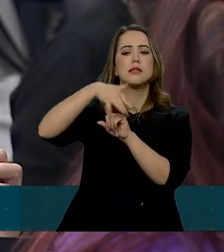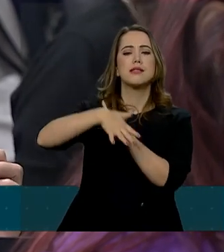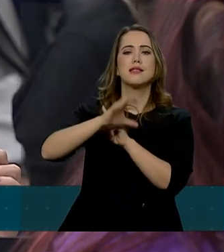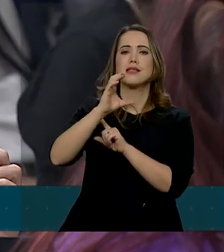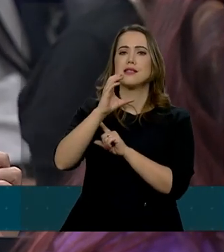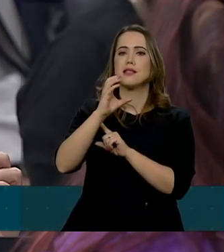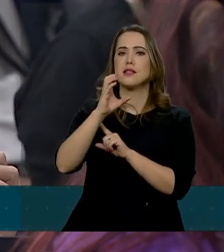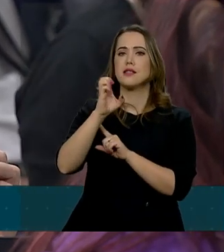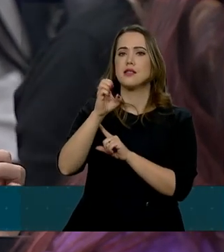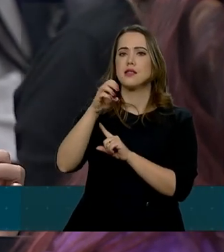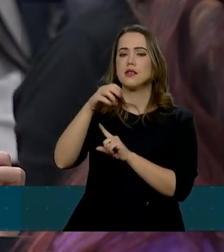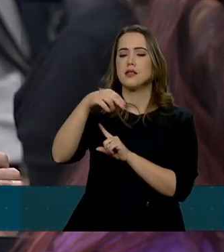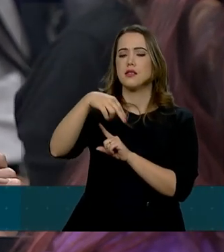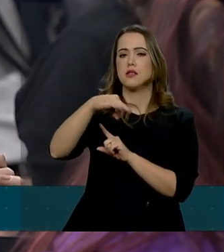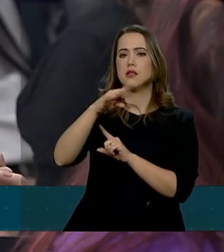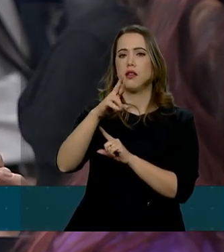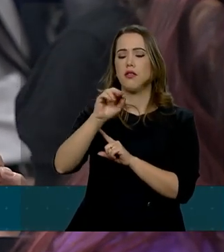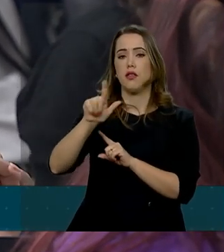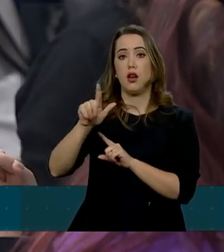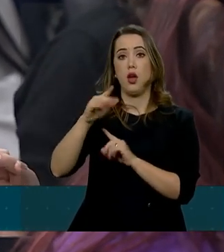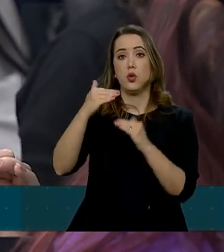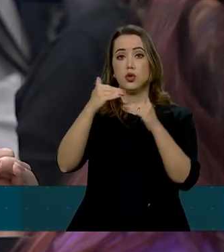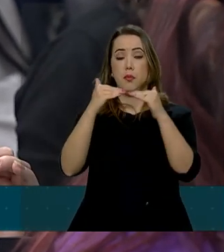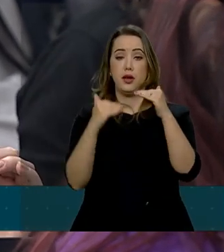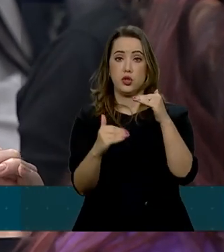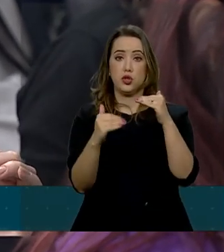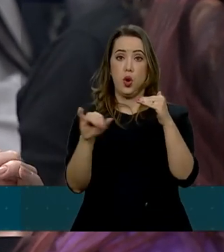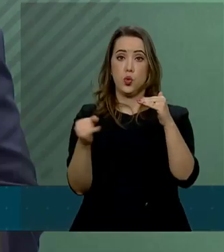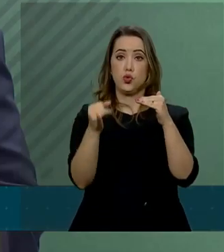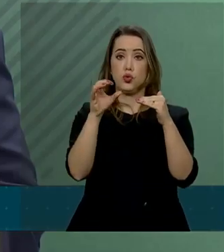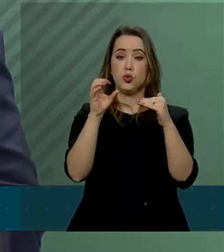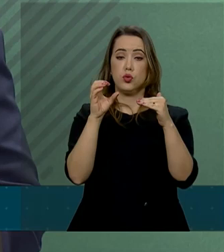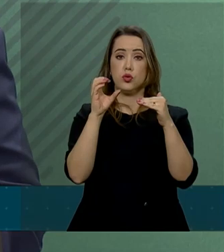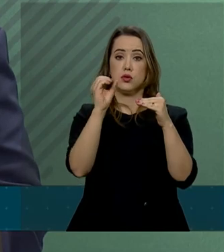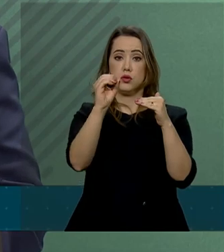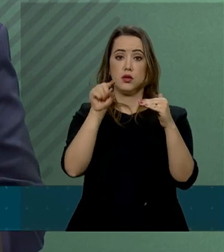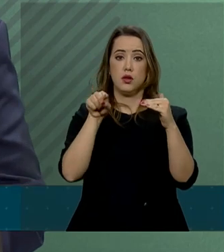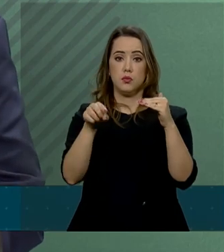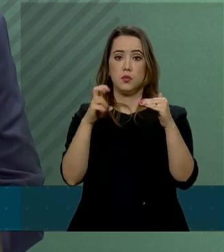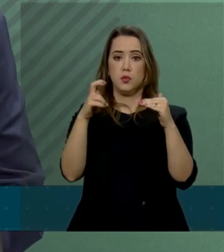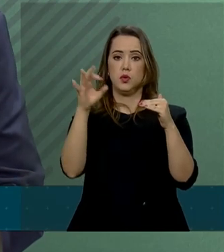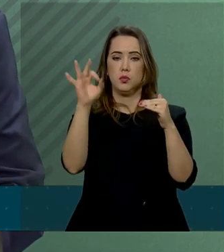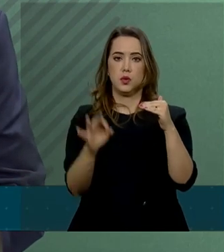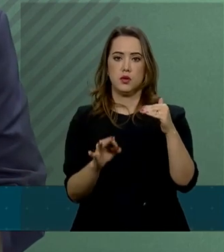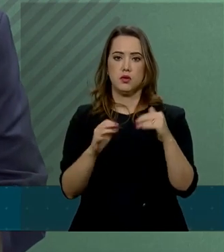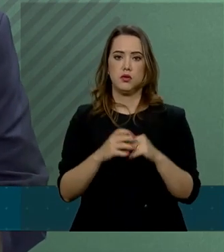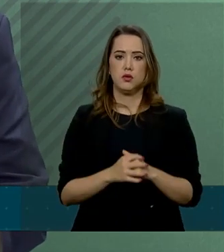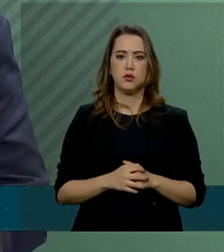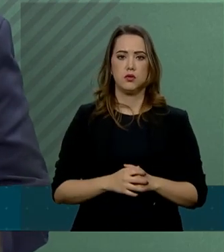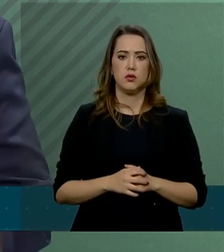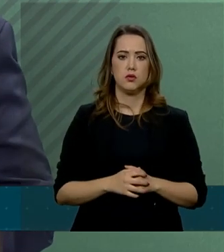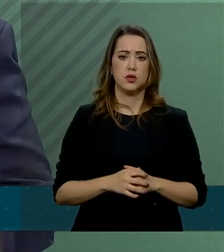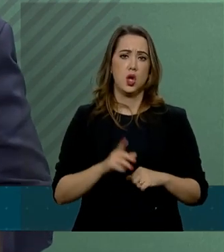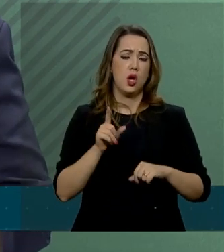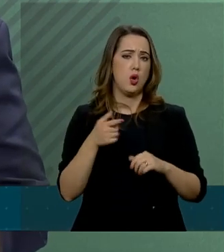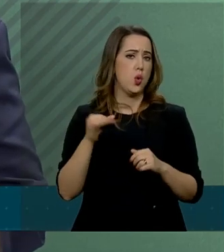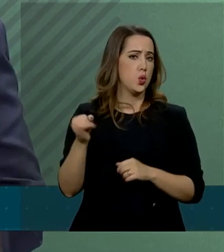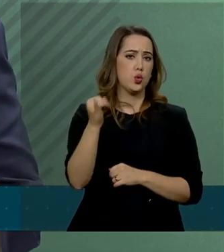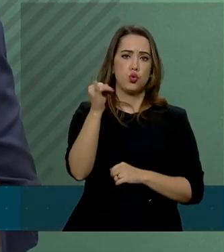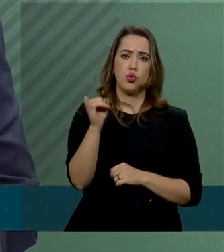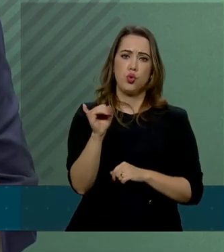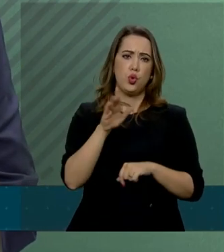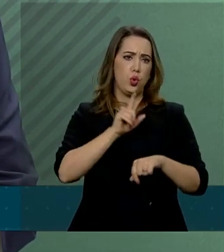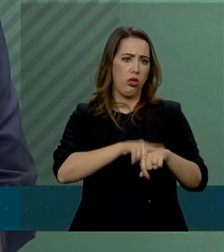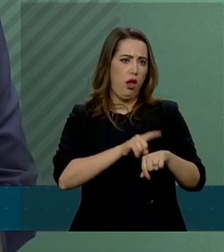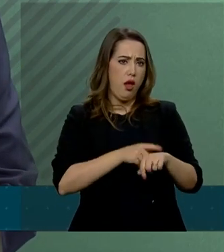juros pra meio ponto percentual é isso a taxa de juros deve agora há pouco tempo eu não tive